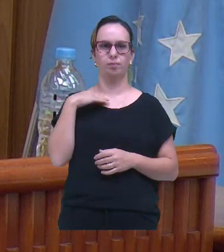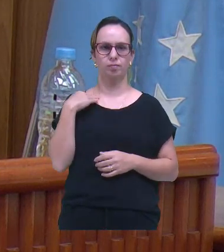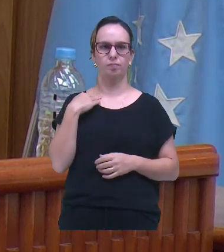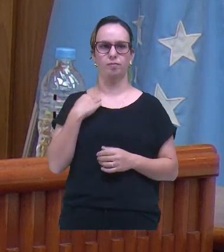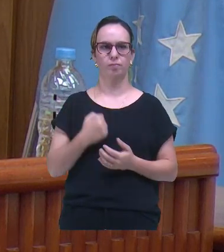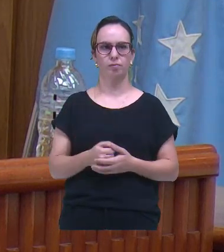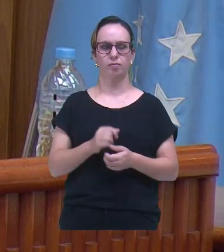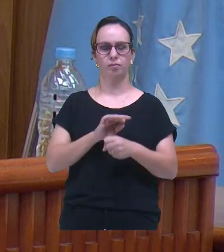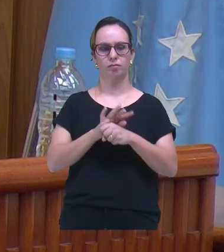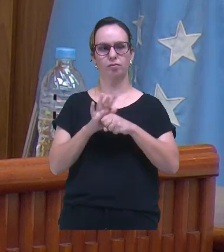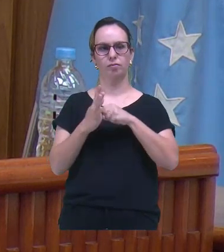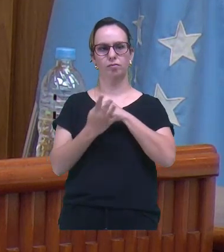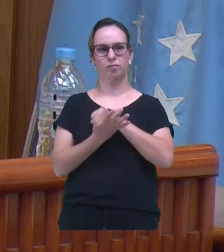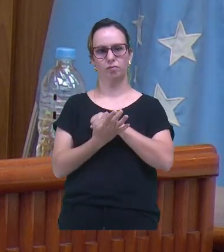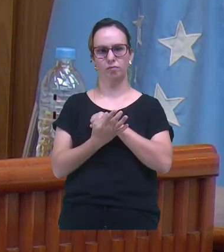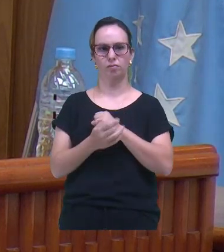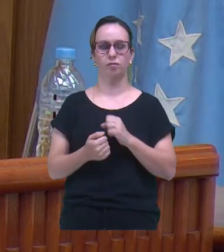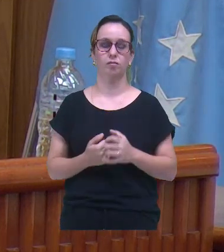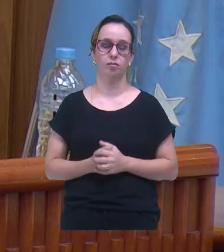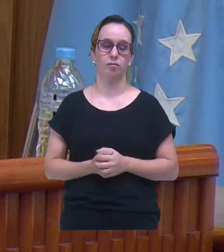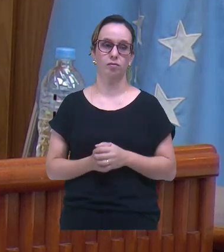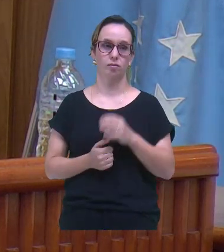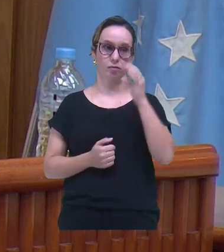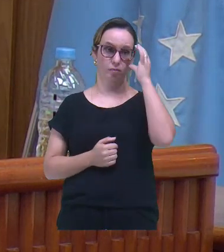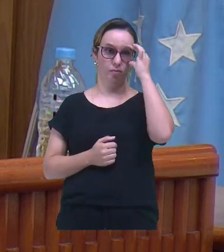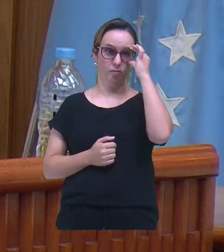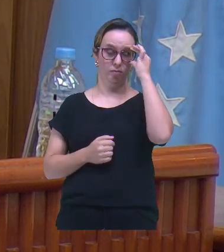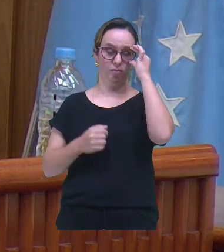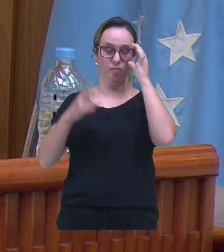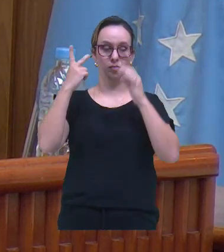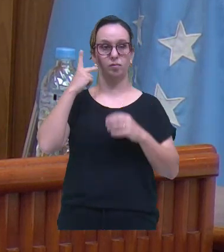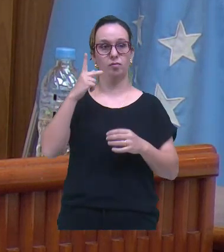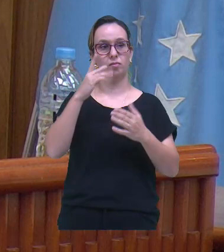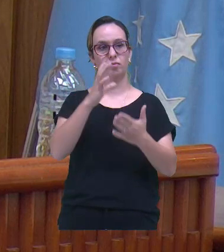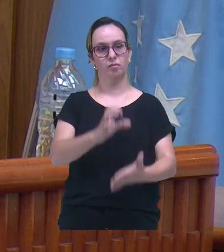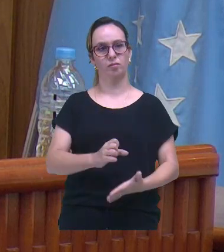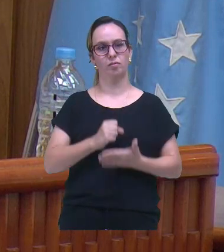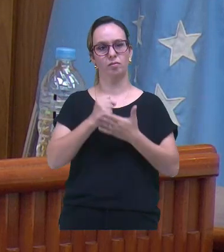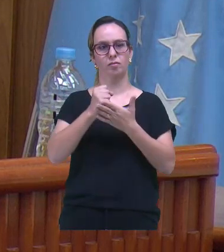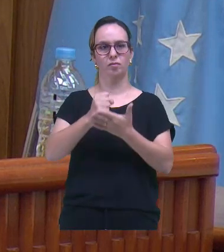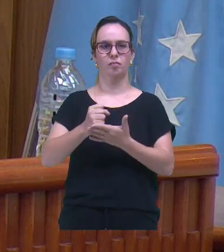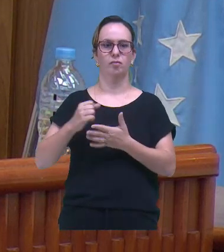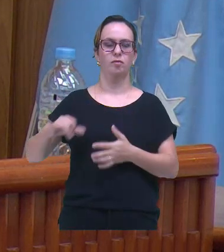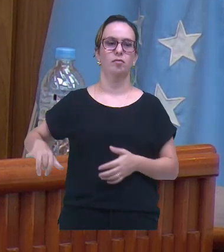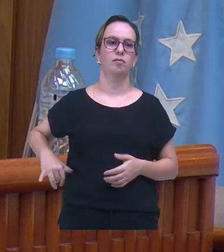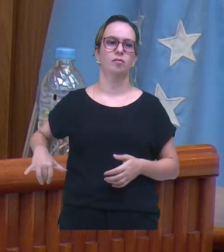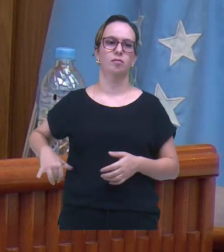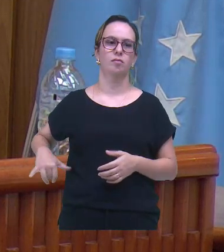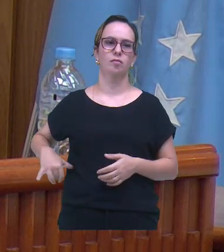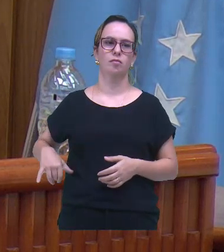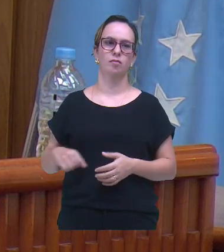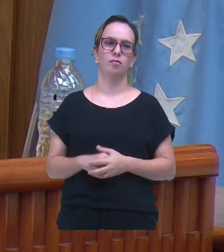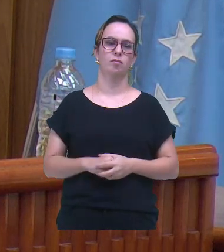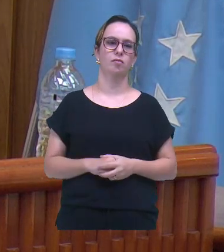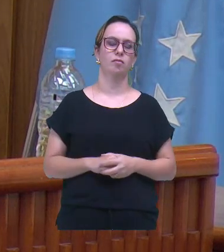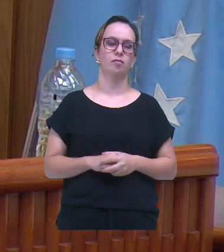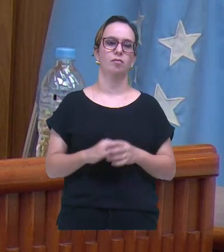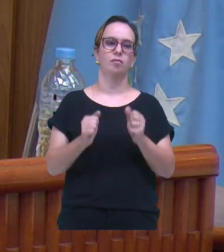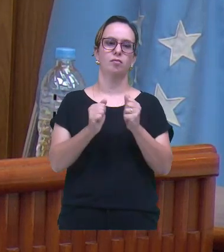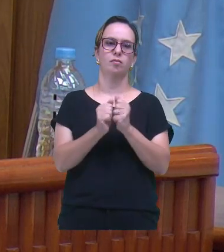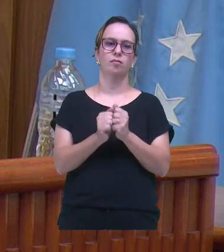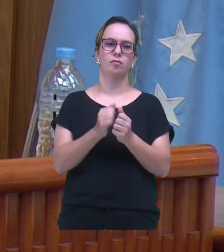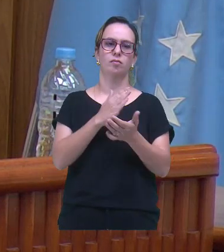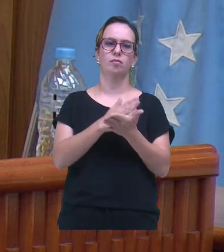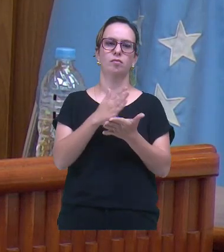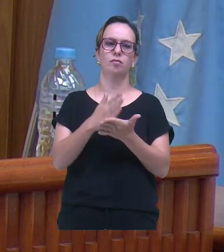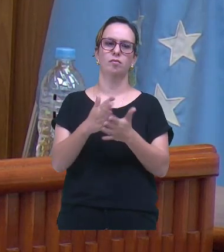da Covid-19. Fomos solidários e sofremos também com a angústia de cada família que nos